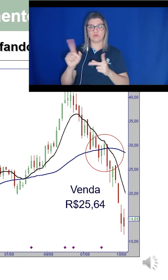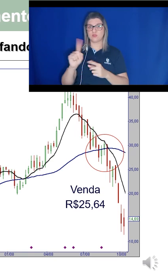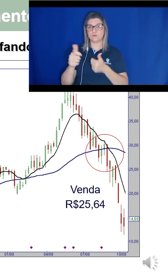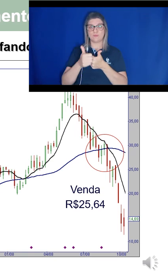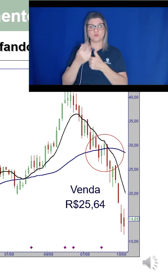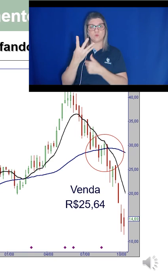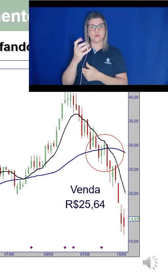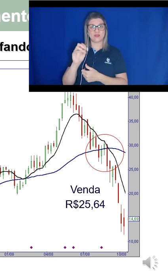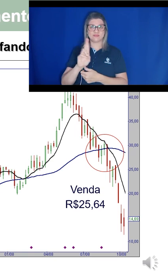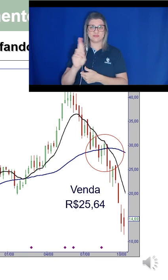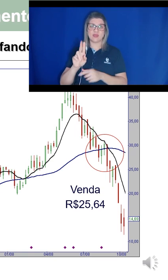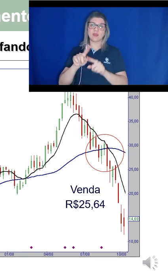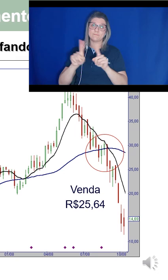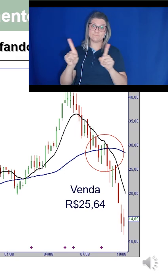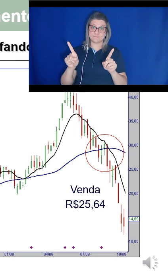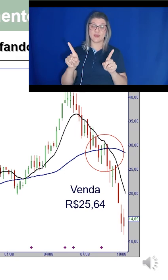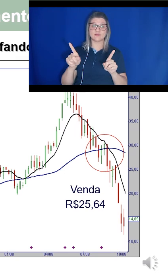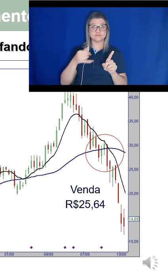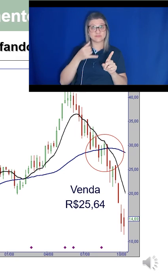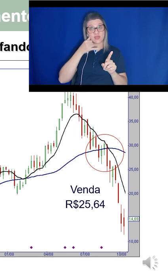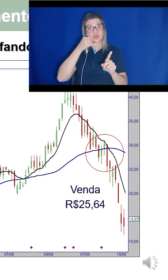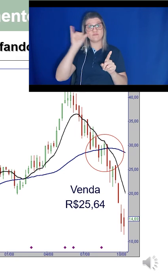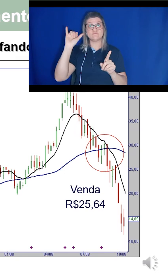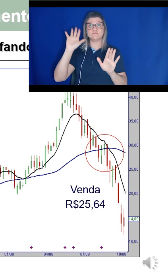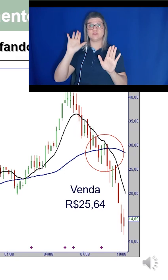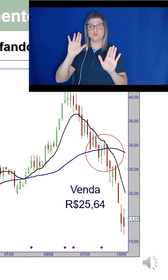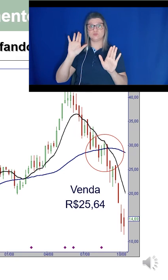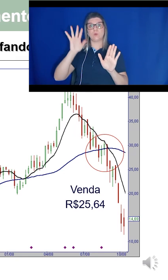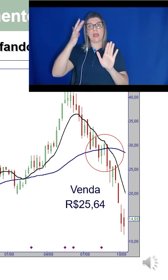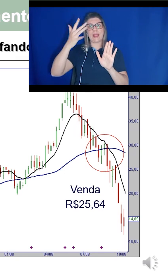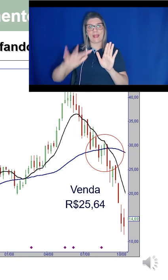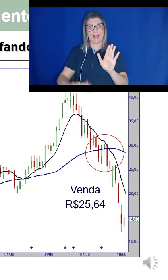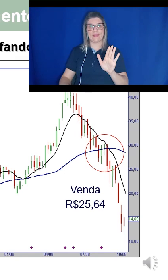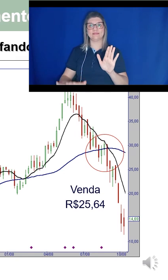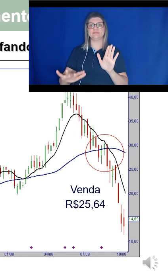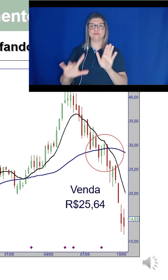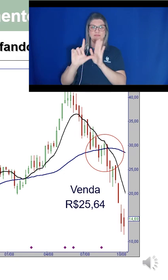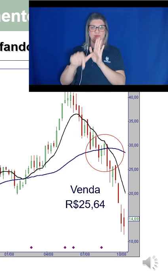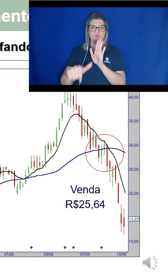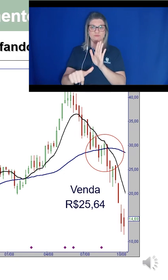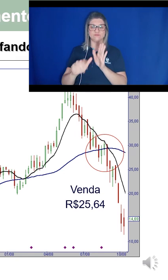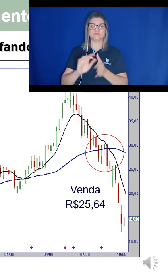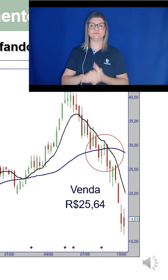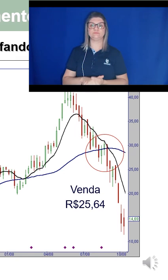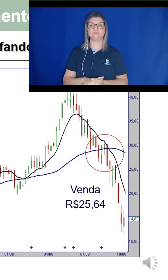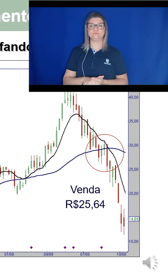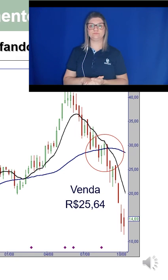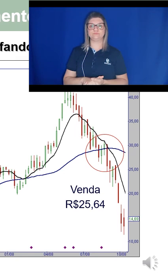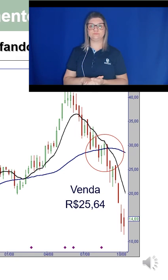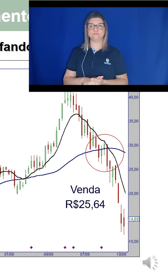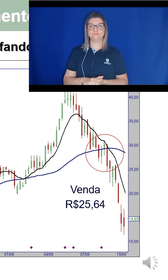mas pelo menos depois eu salto fora de toda a queda obtida depois.